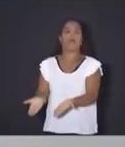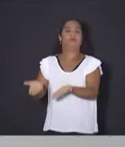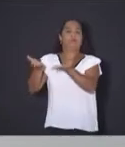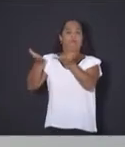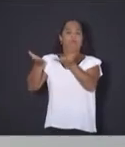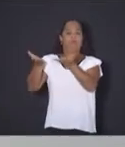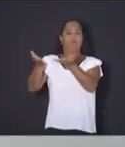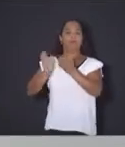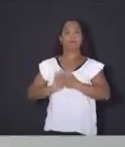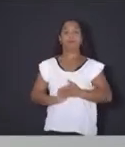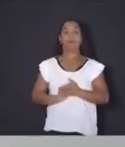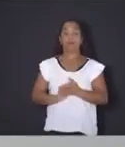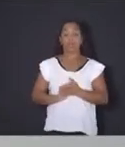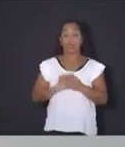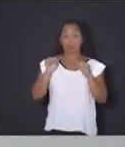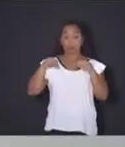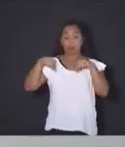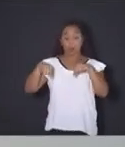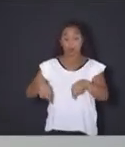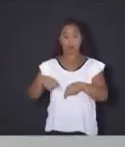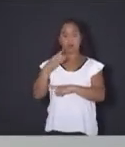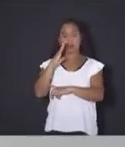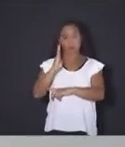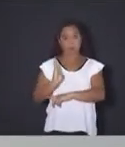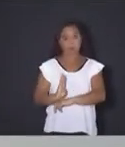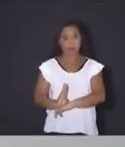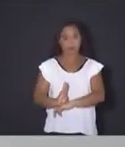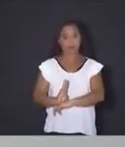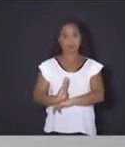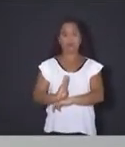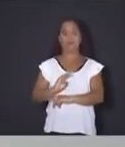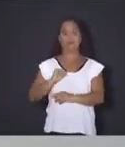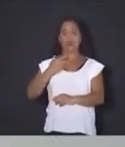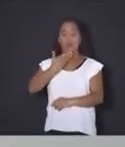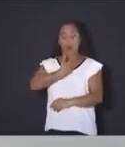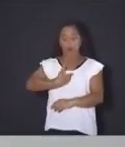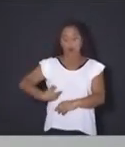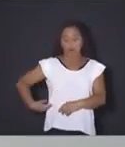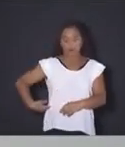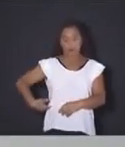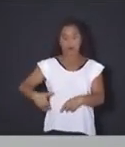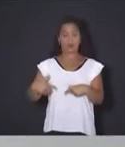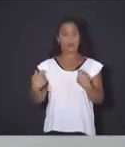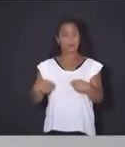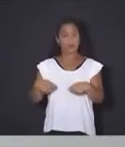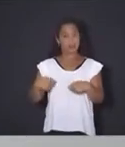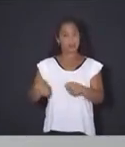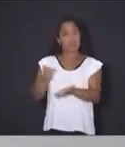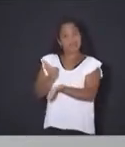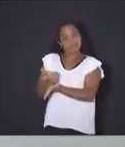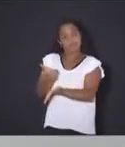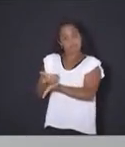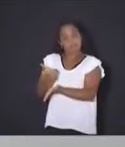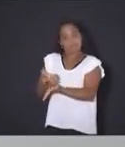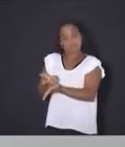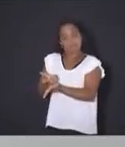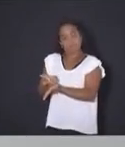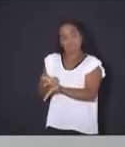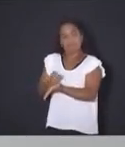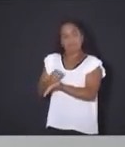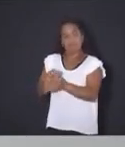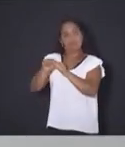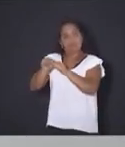portanto os gastos do governo precisavam ser mantidos para manter a